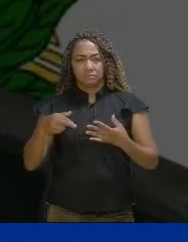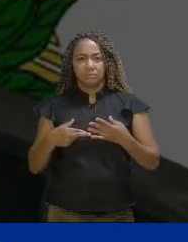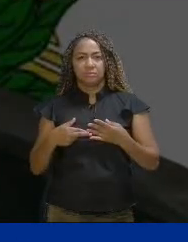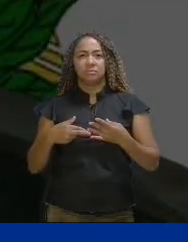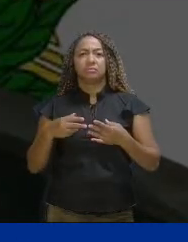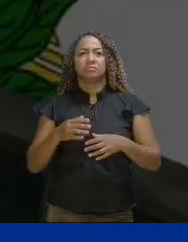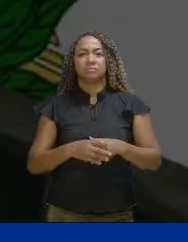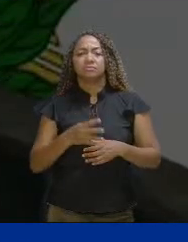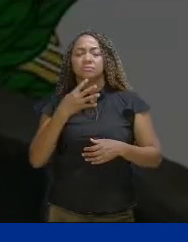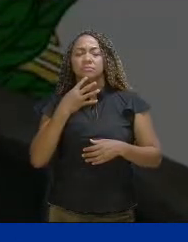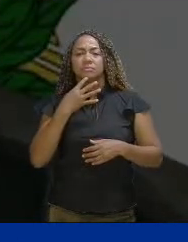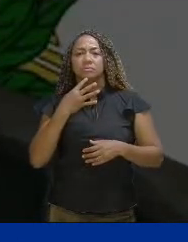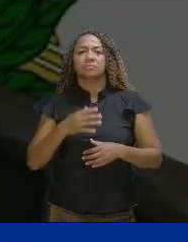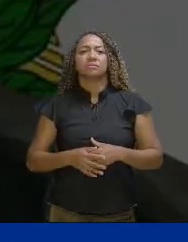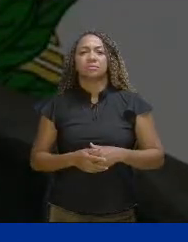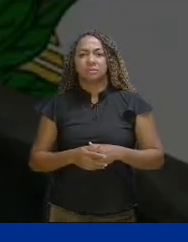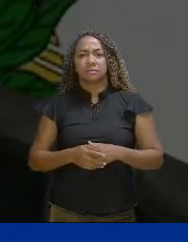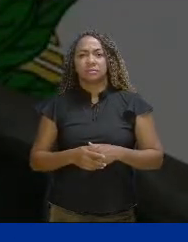estou conhecendo do recurso.